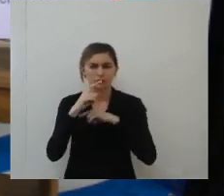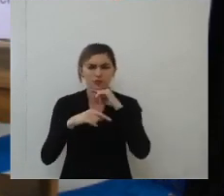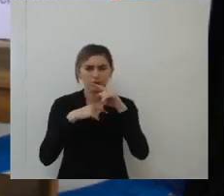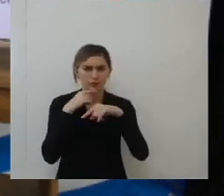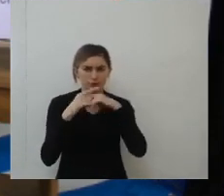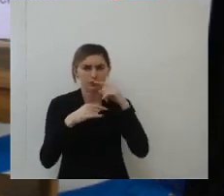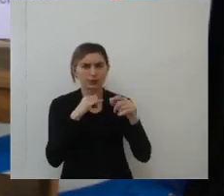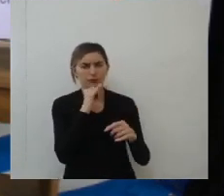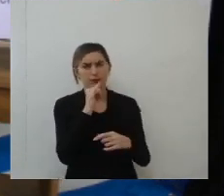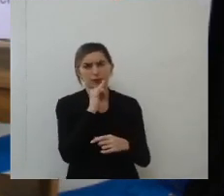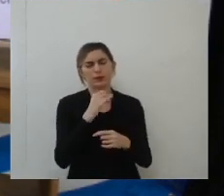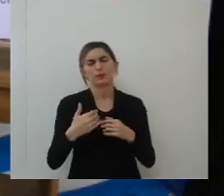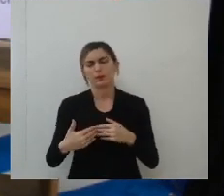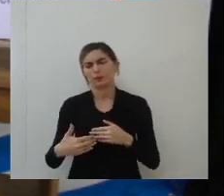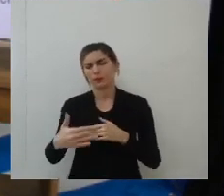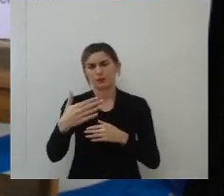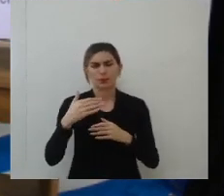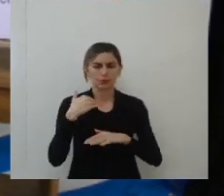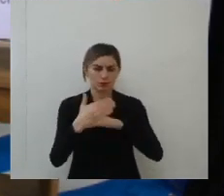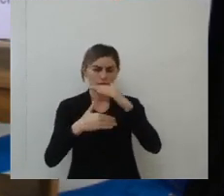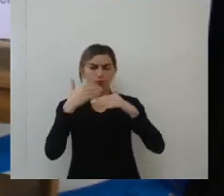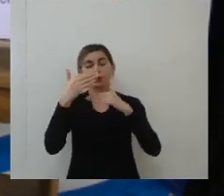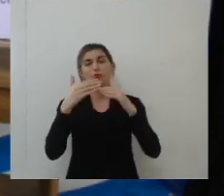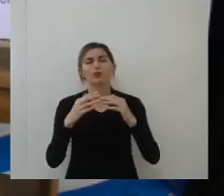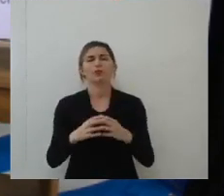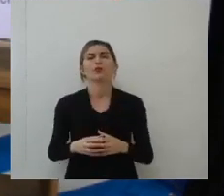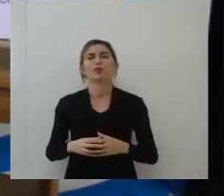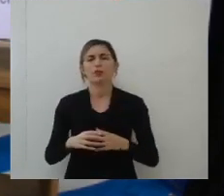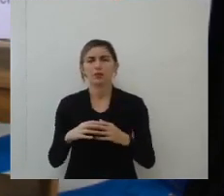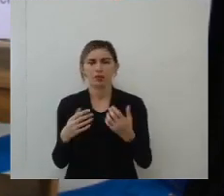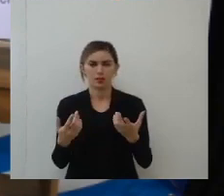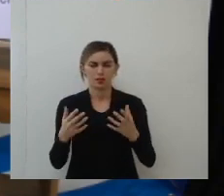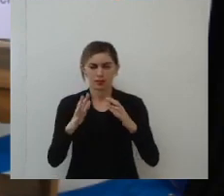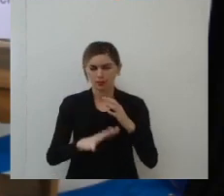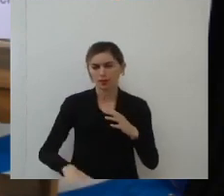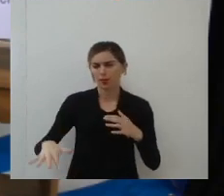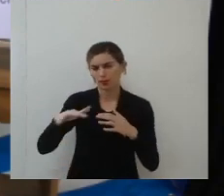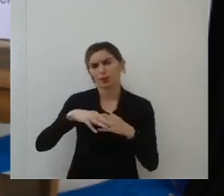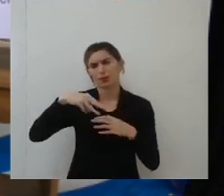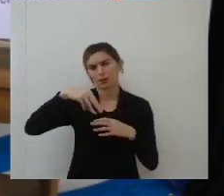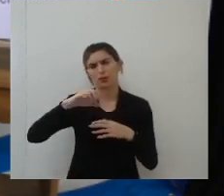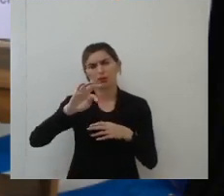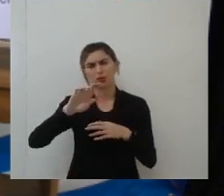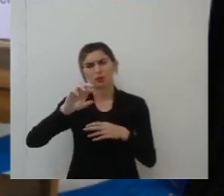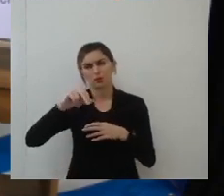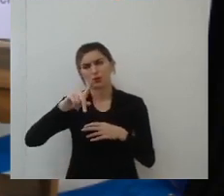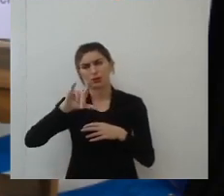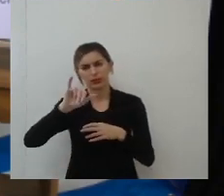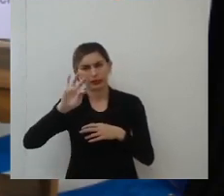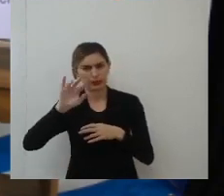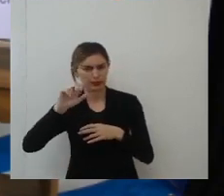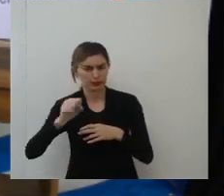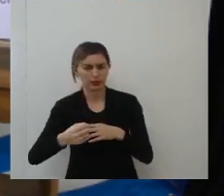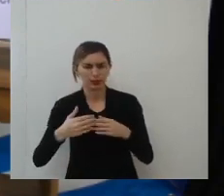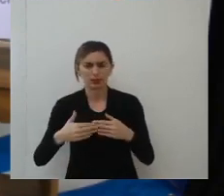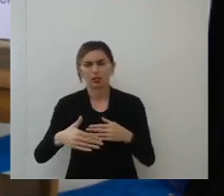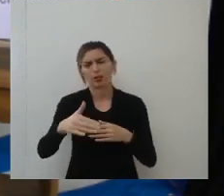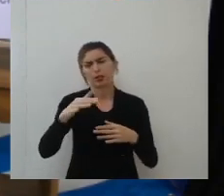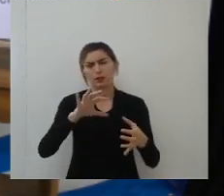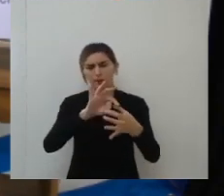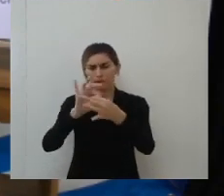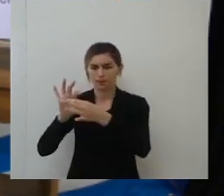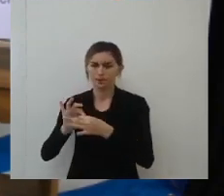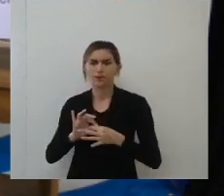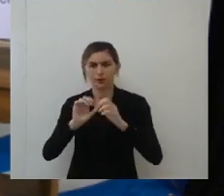ser exemplificados a partir do crescimento urbano horizontal, né, de suas áreas metropolitanas, eles são feitos a partir da interligação